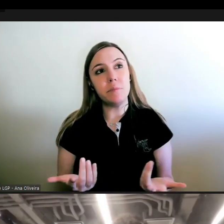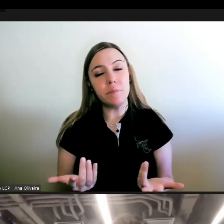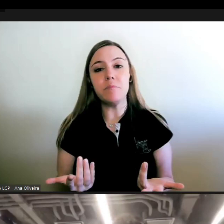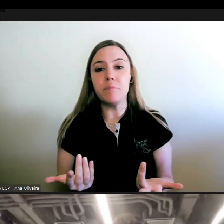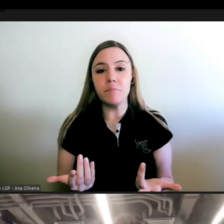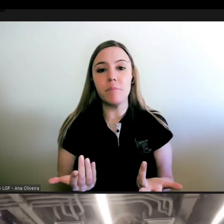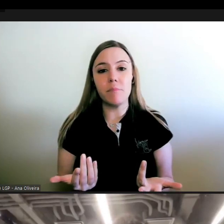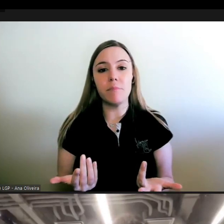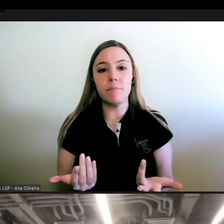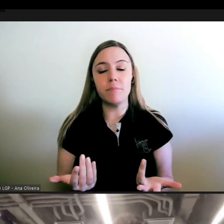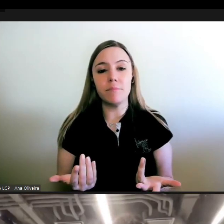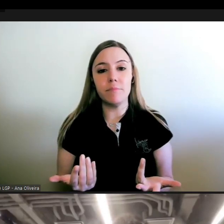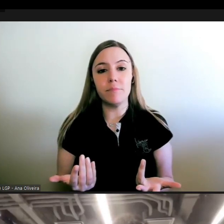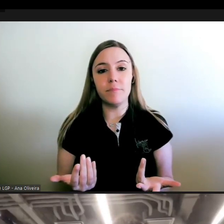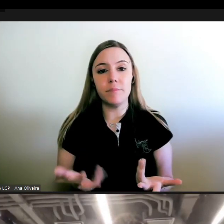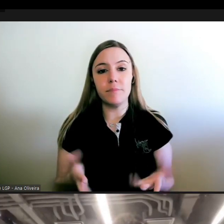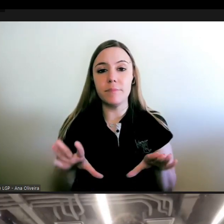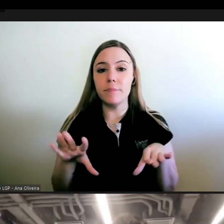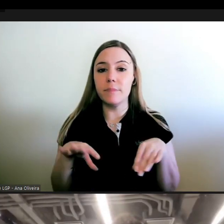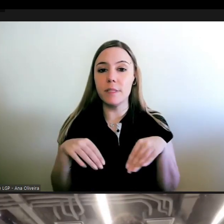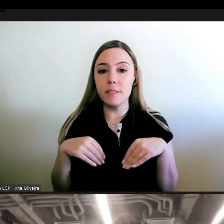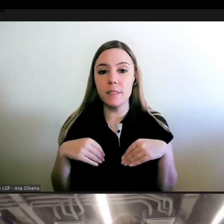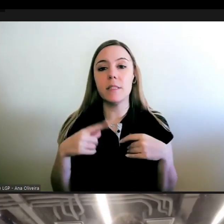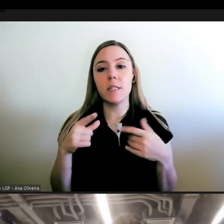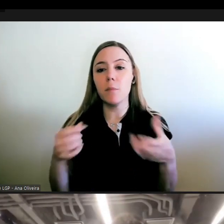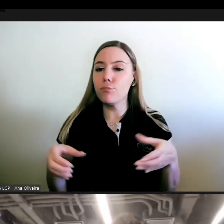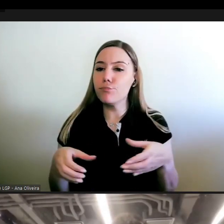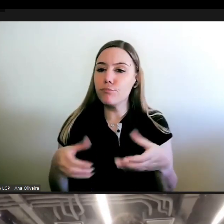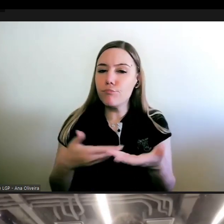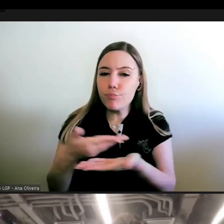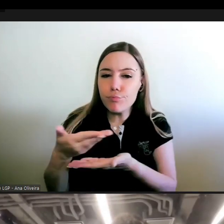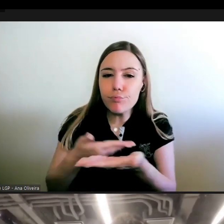de tolerância e de convivência de todas as